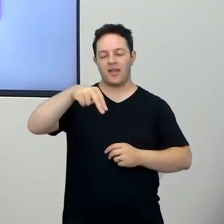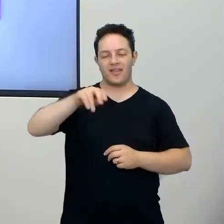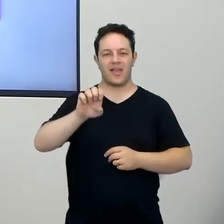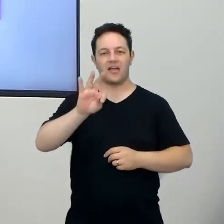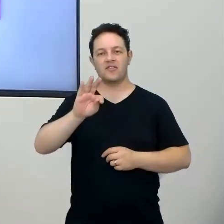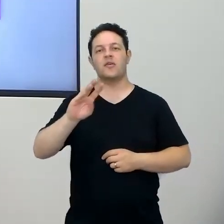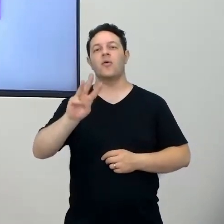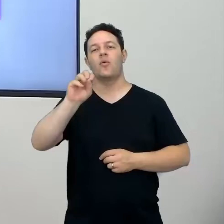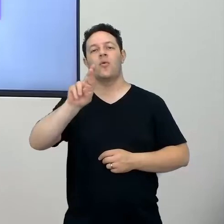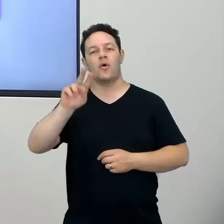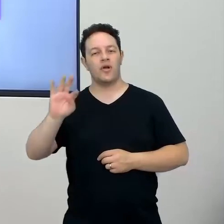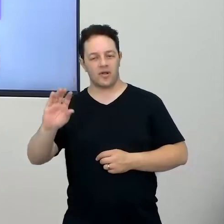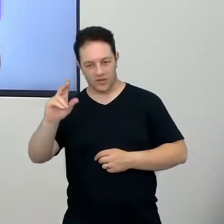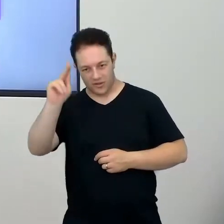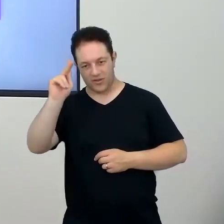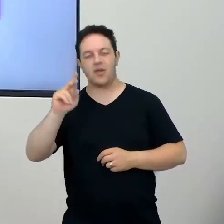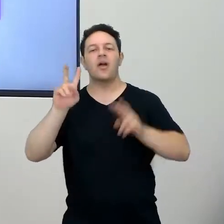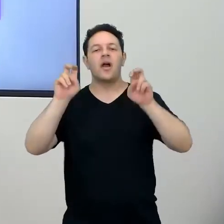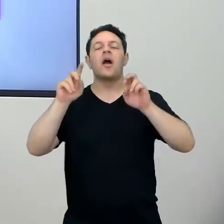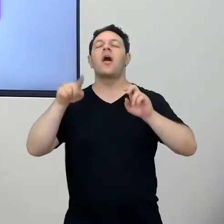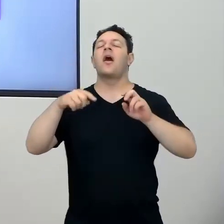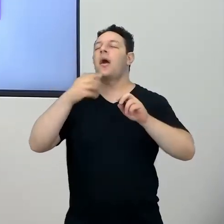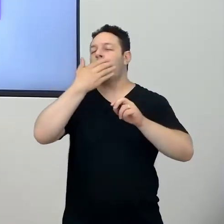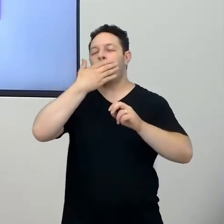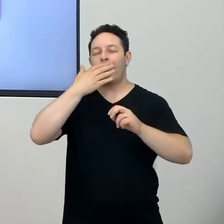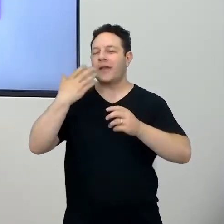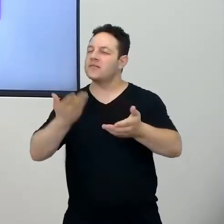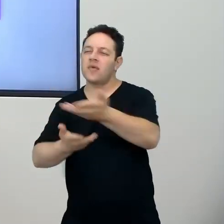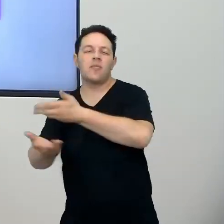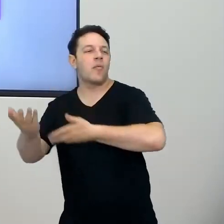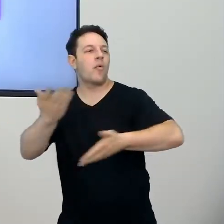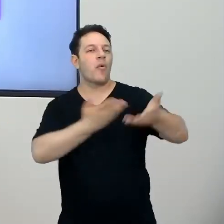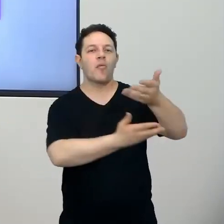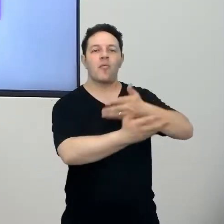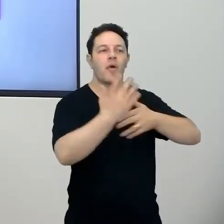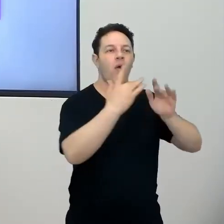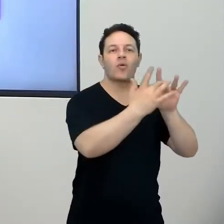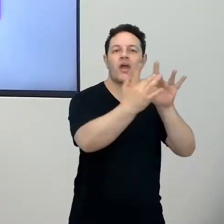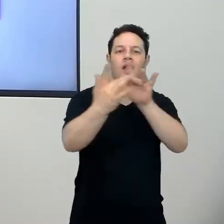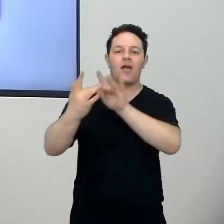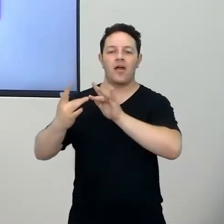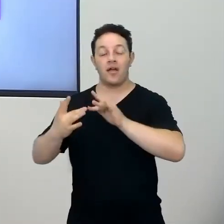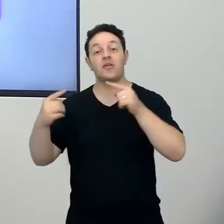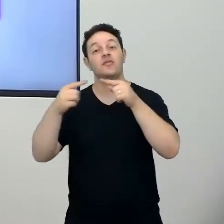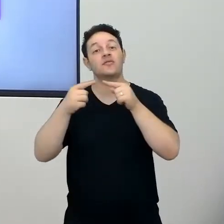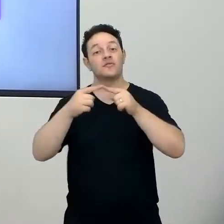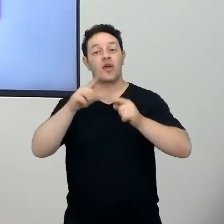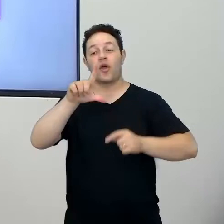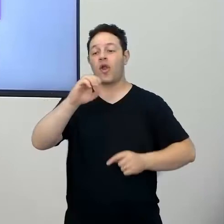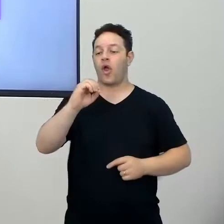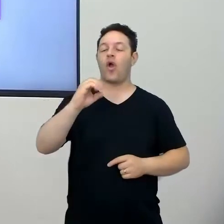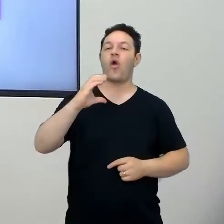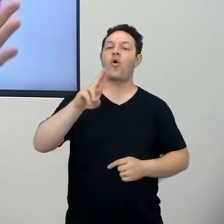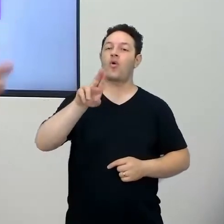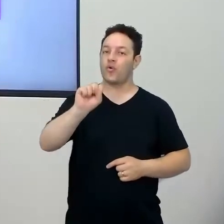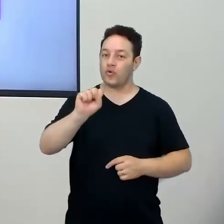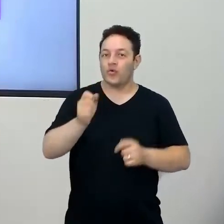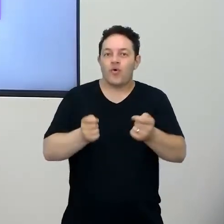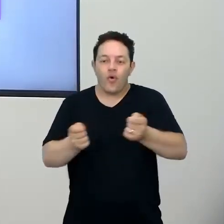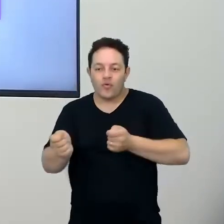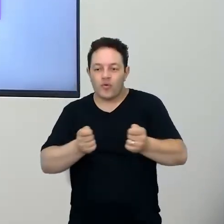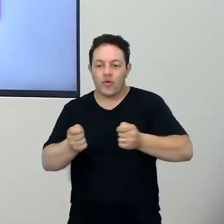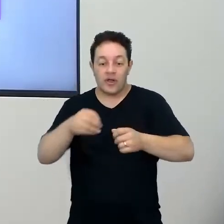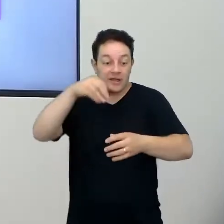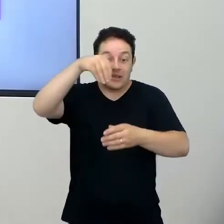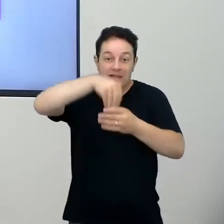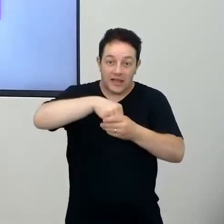disso? Networking. Essa ideia do networking, ela tá ligada com locus de controle. Lembra? Locus de controle interno,